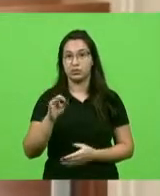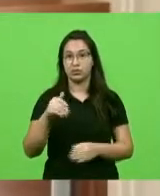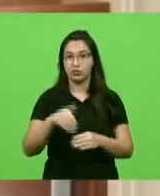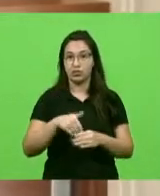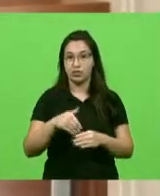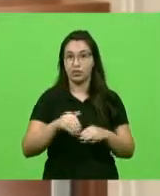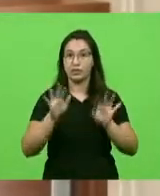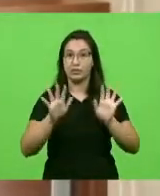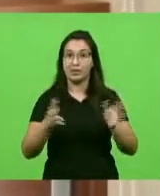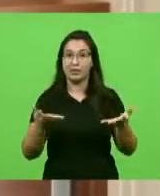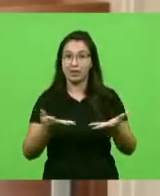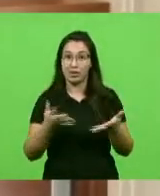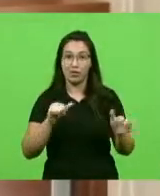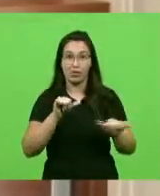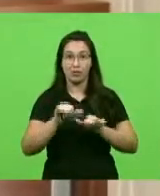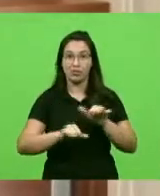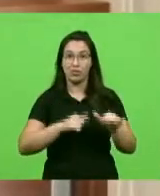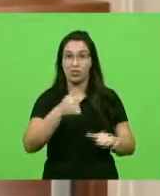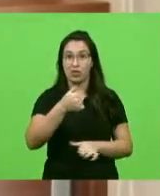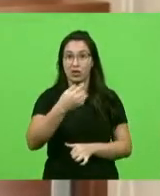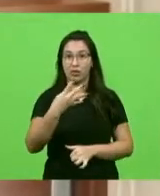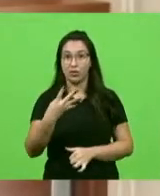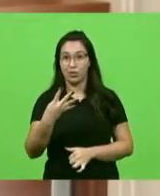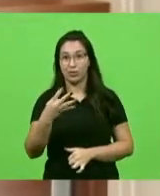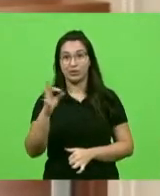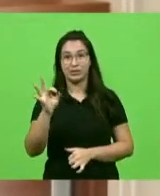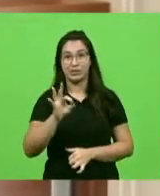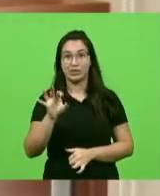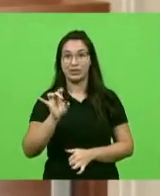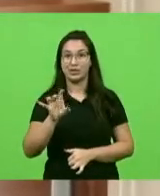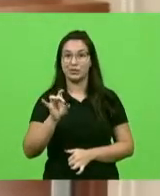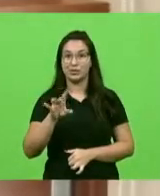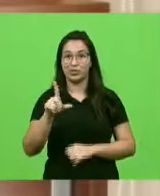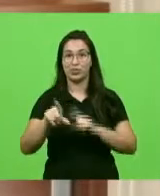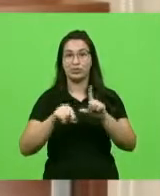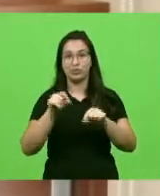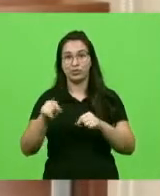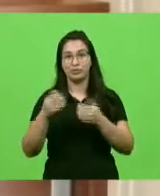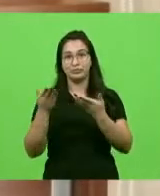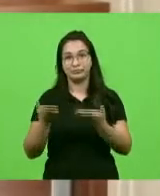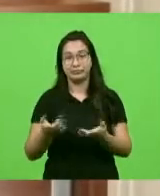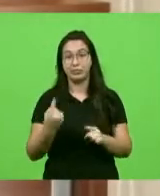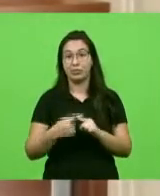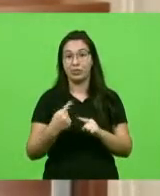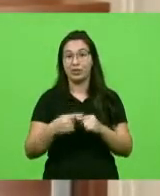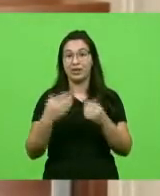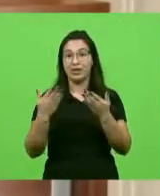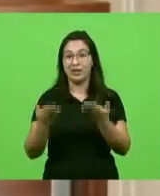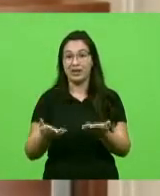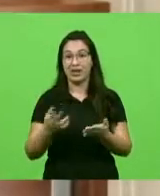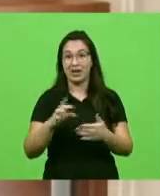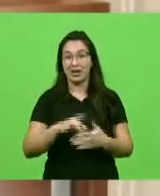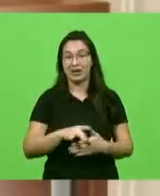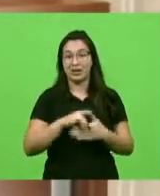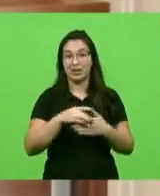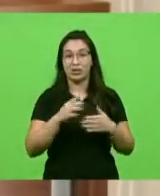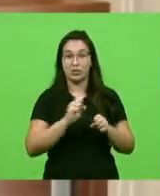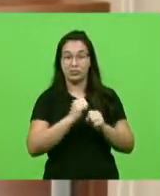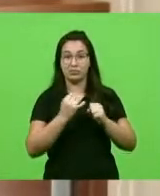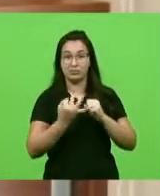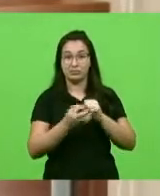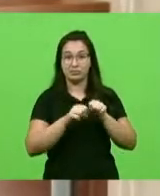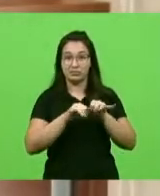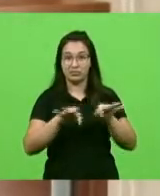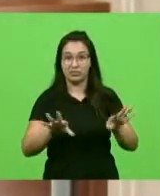de aprovação, justamente por conta de sua desastrosa condução da pandemia. Muito se comentou na